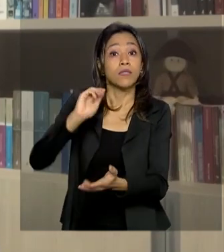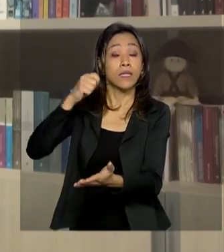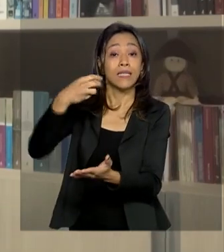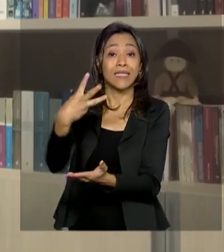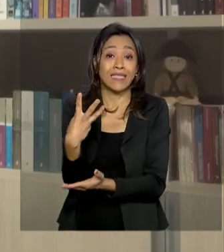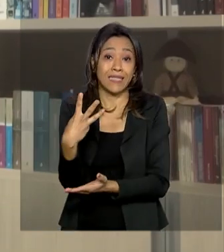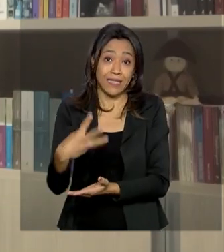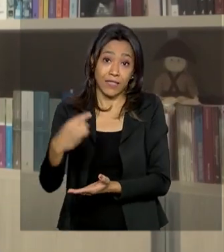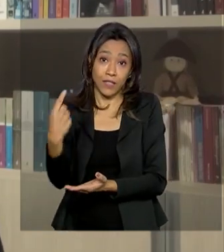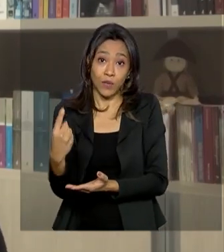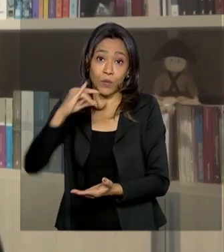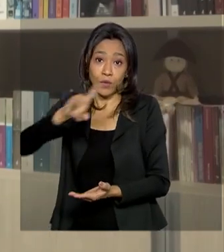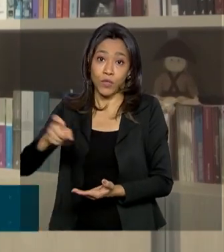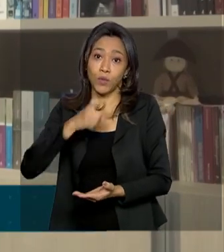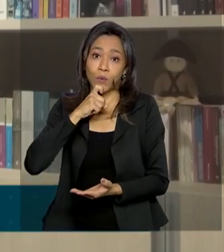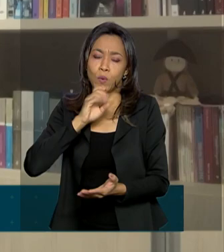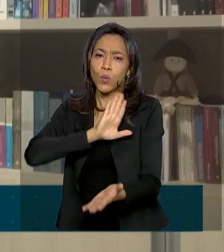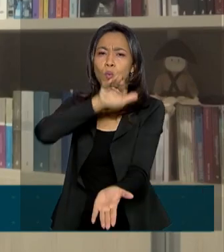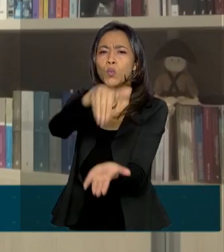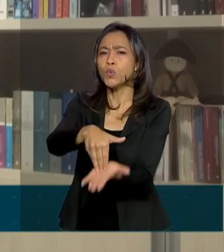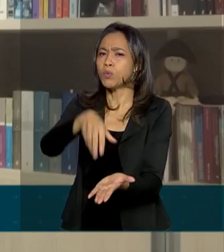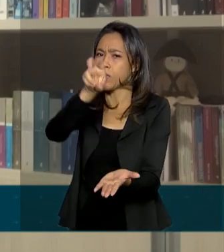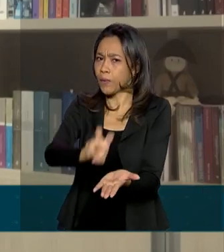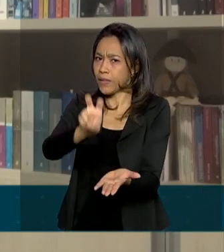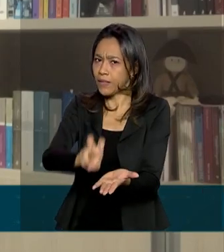julho. O quinto e último lote sai em setembro.